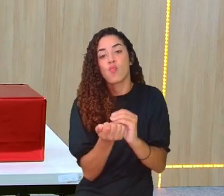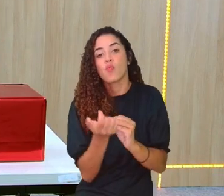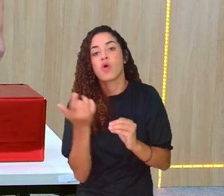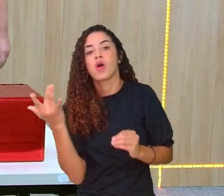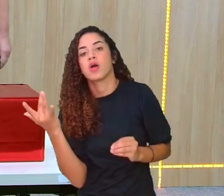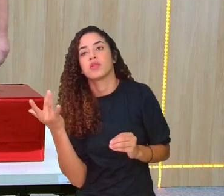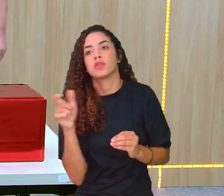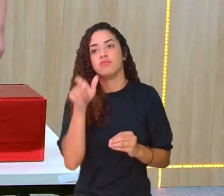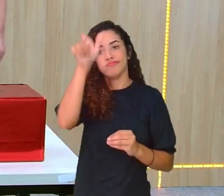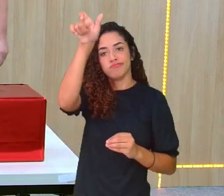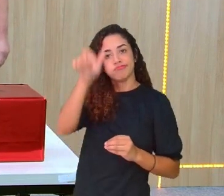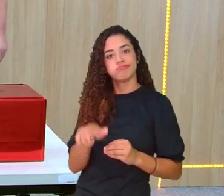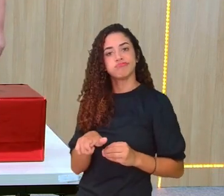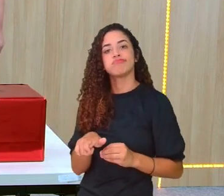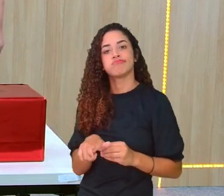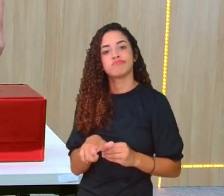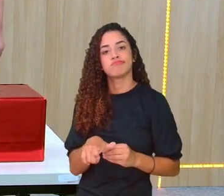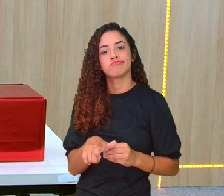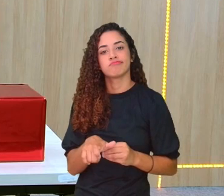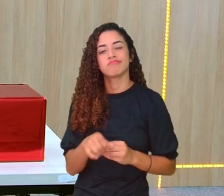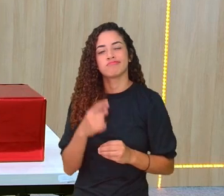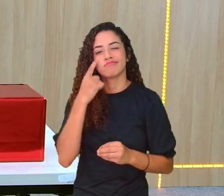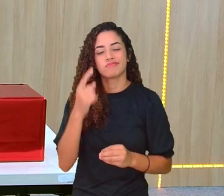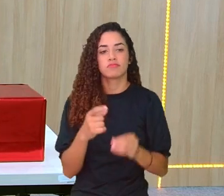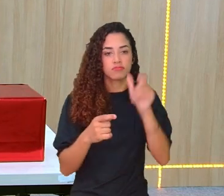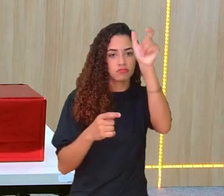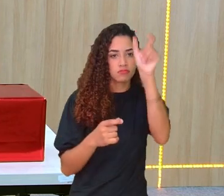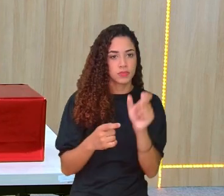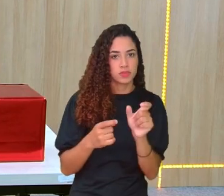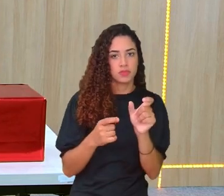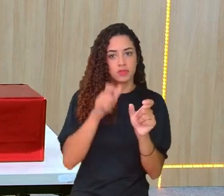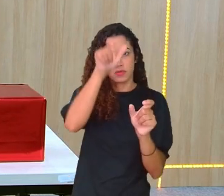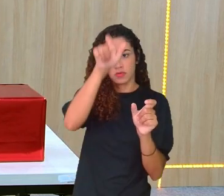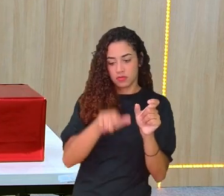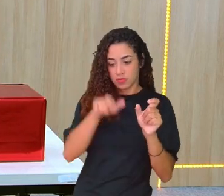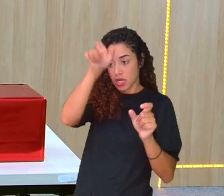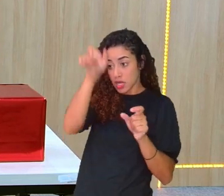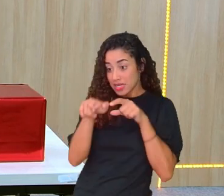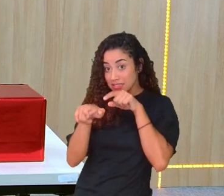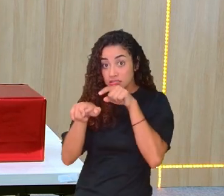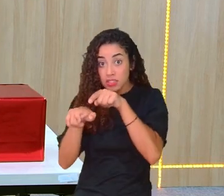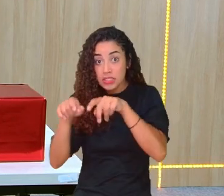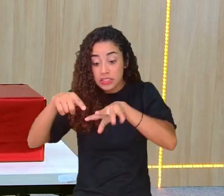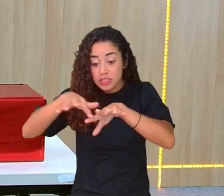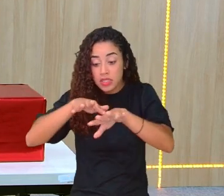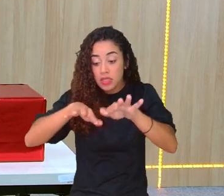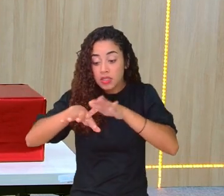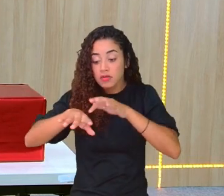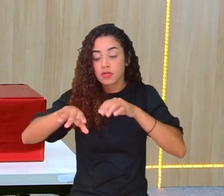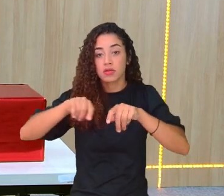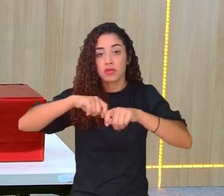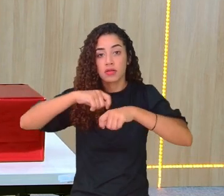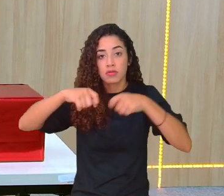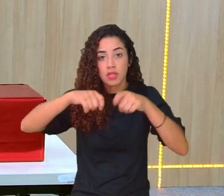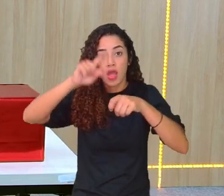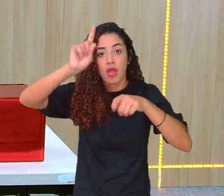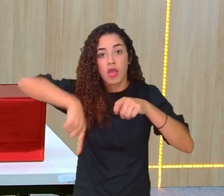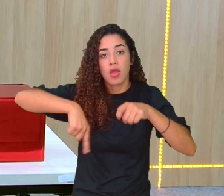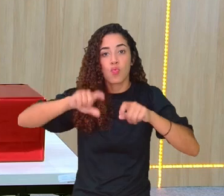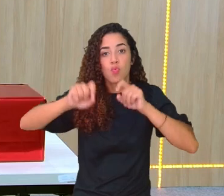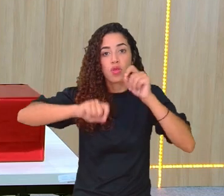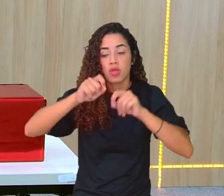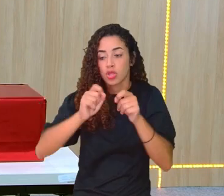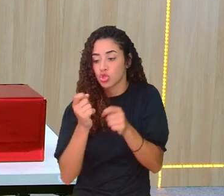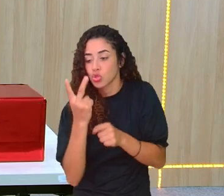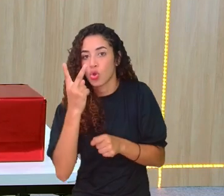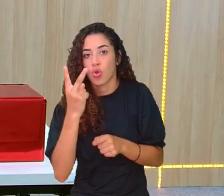daqui, da terceira opção, que são 2 calçados. Se são dois calçados, 1 vezes